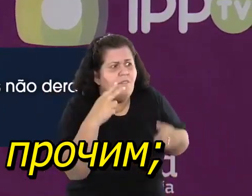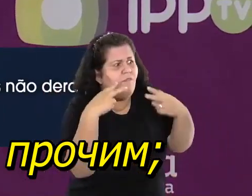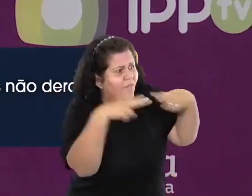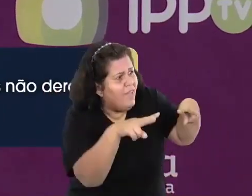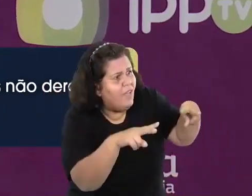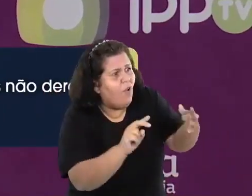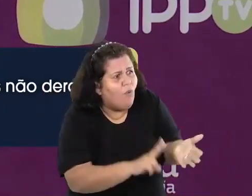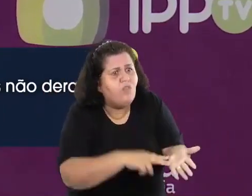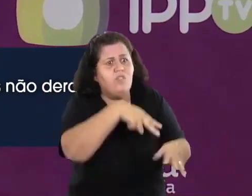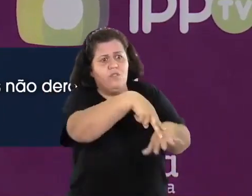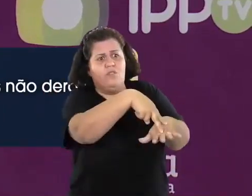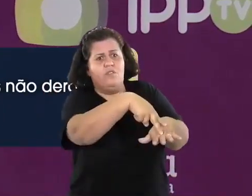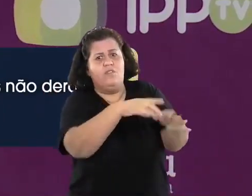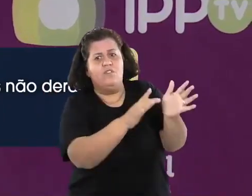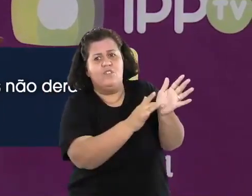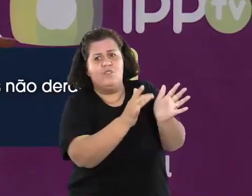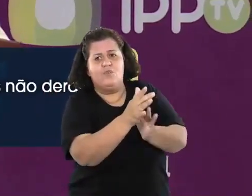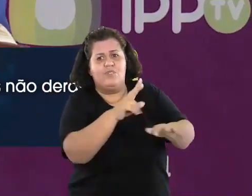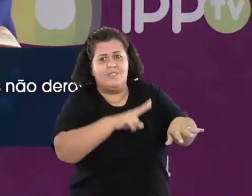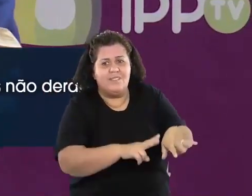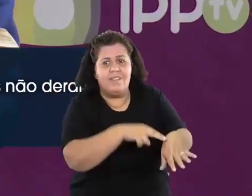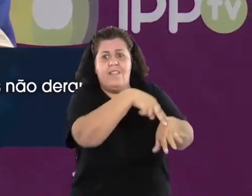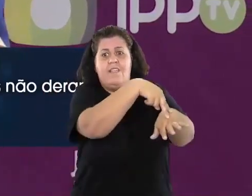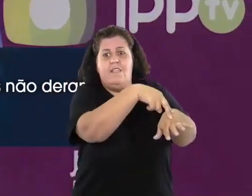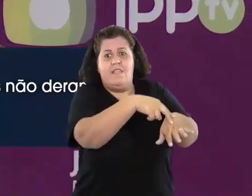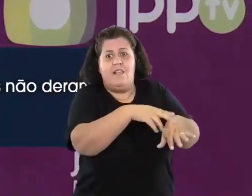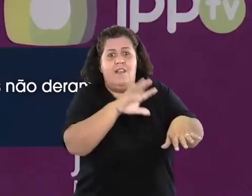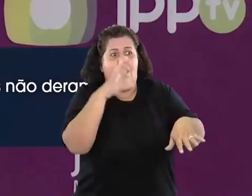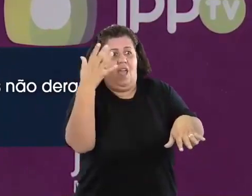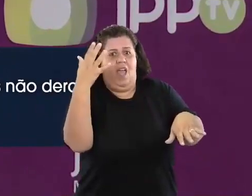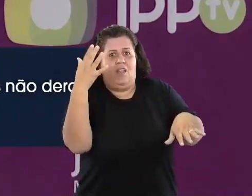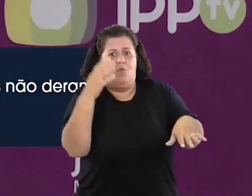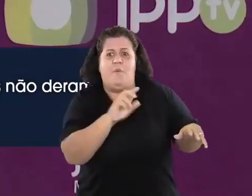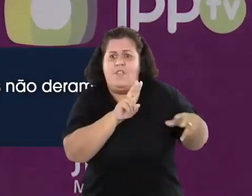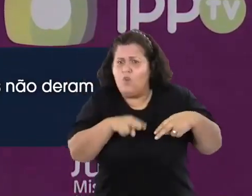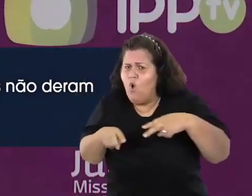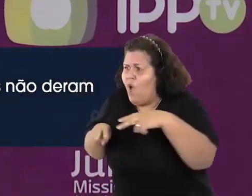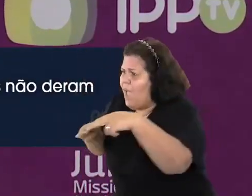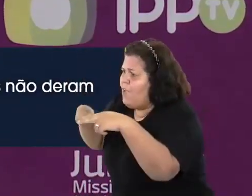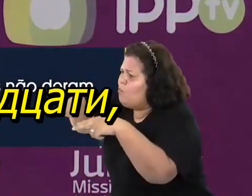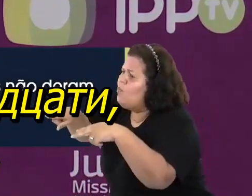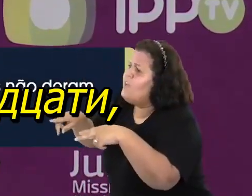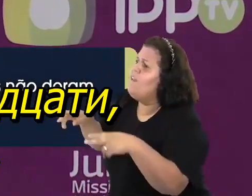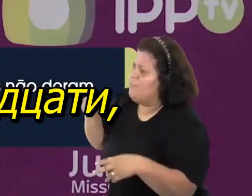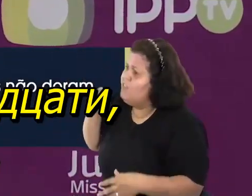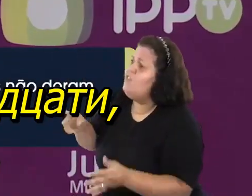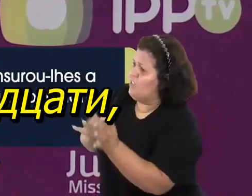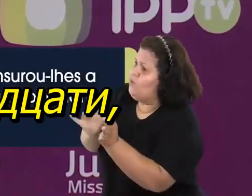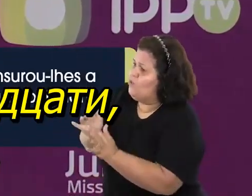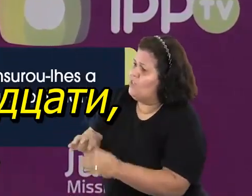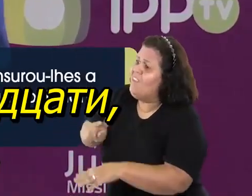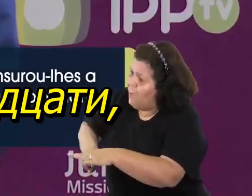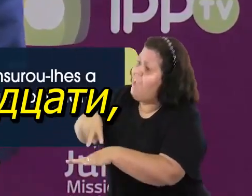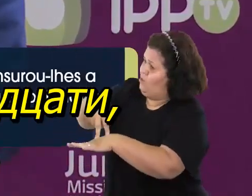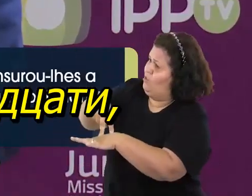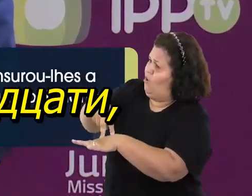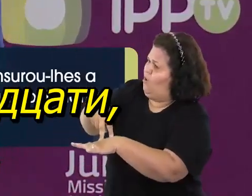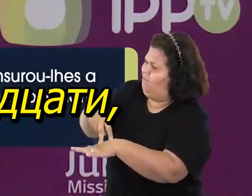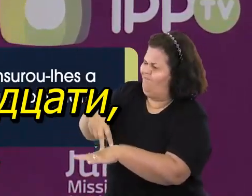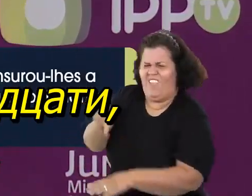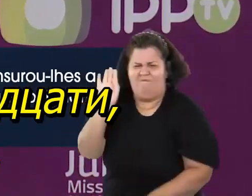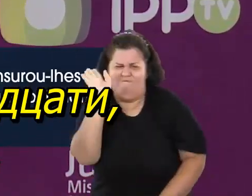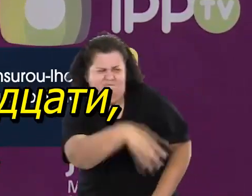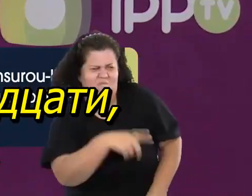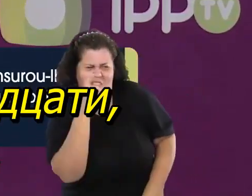demais, mas também a esses 2 eles não deram crédito. Finalmente,